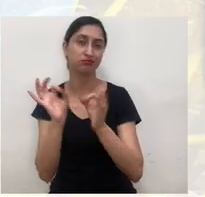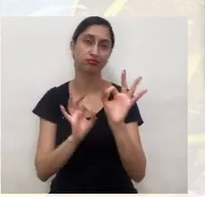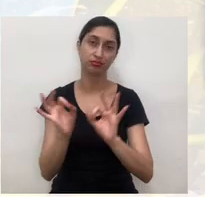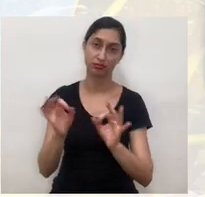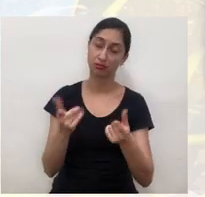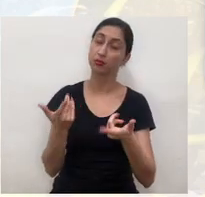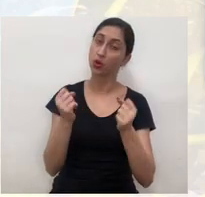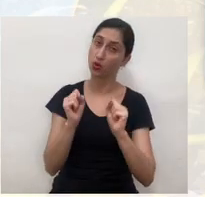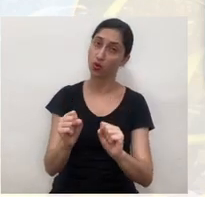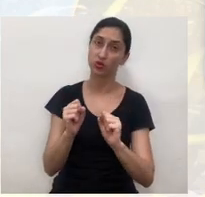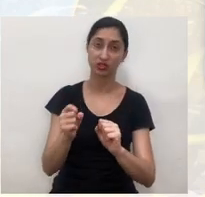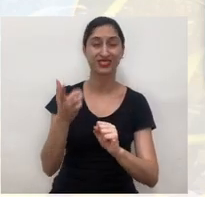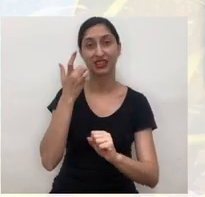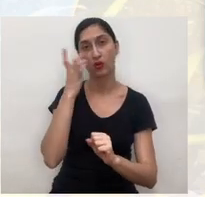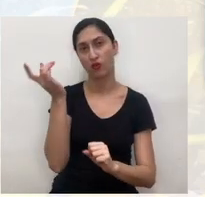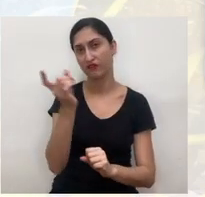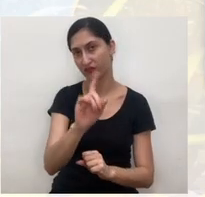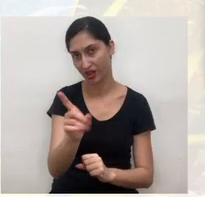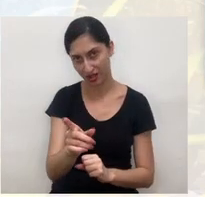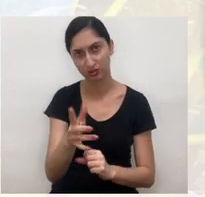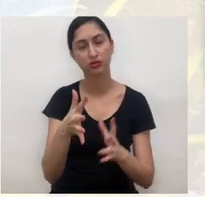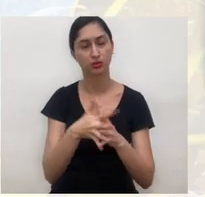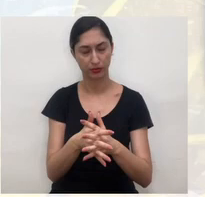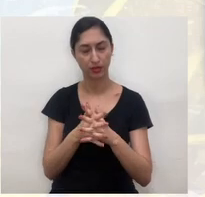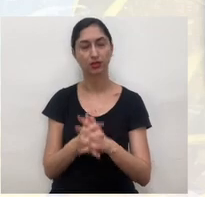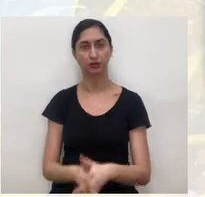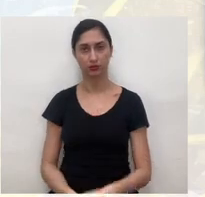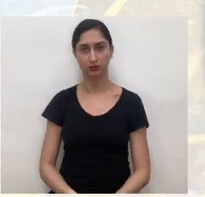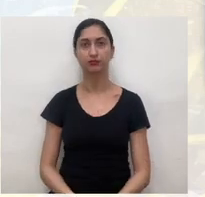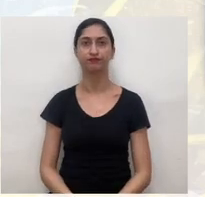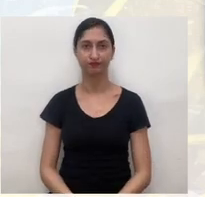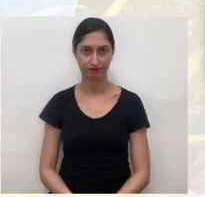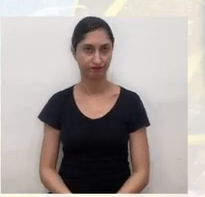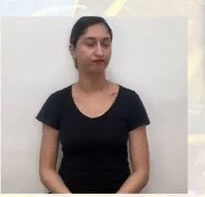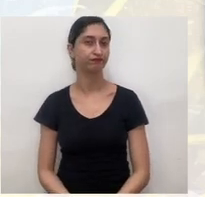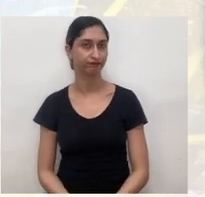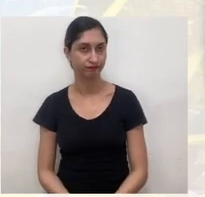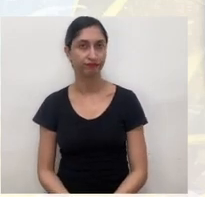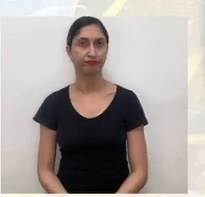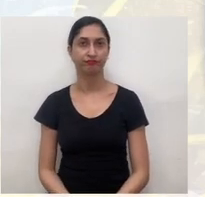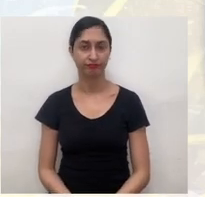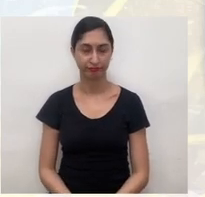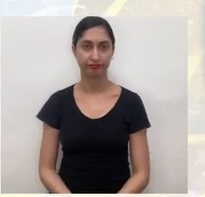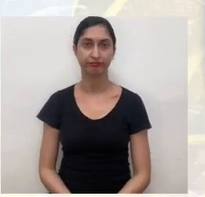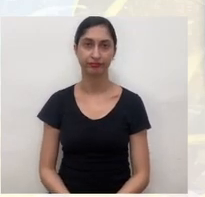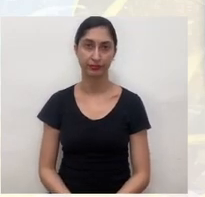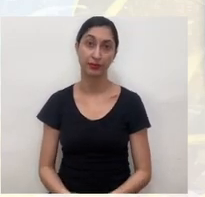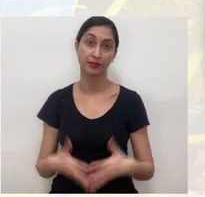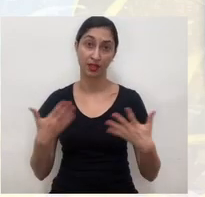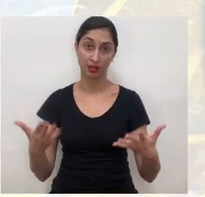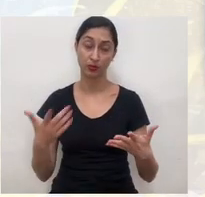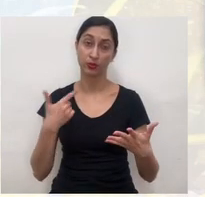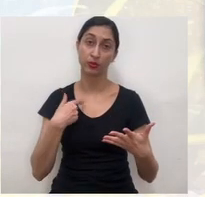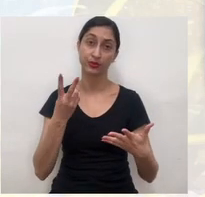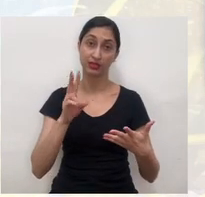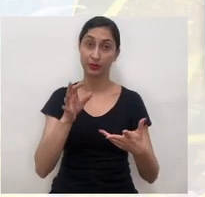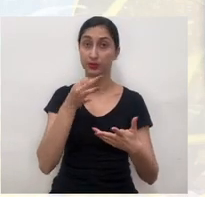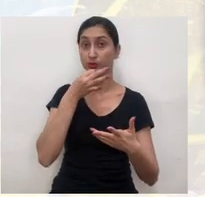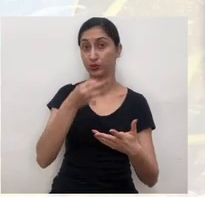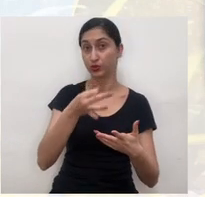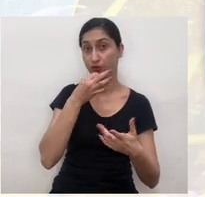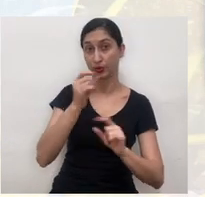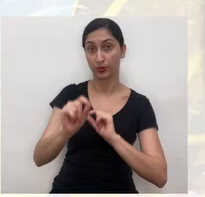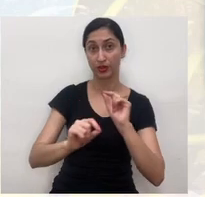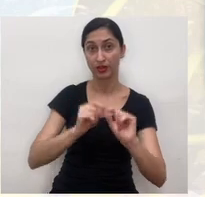Não é fácil, não. É complicado. Inclusive, esses encontros, eu sempre sugiro botar gente de